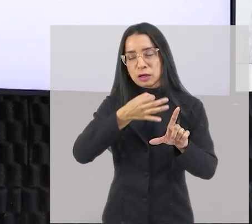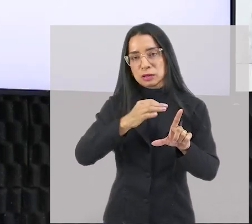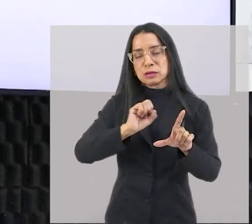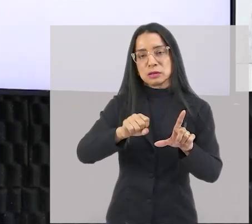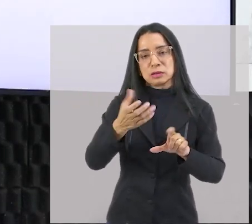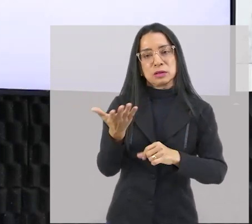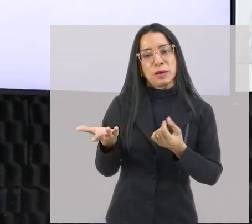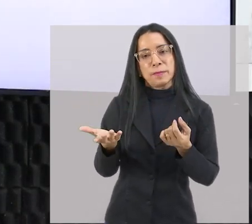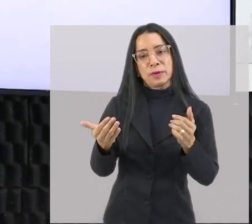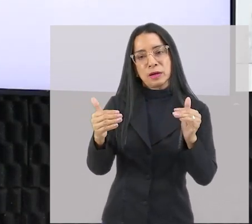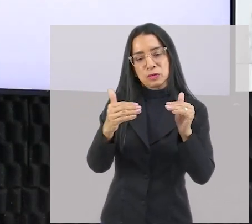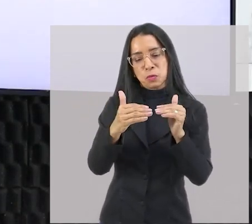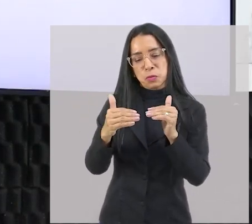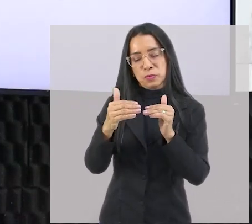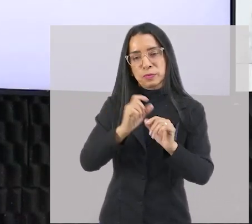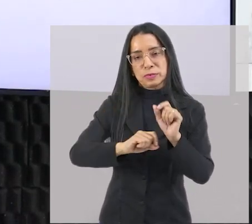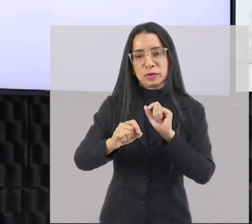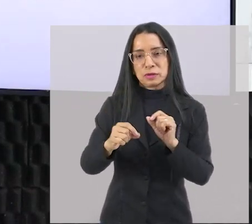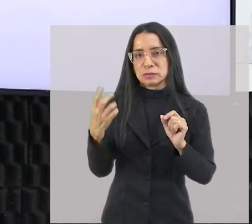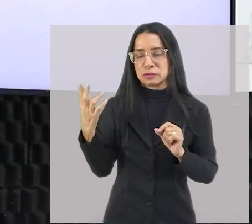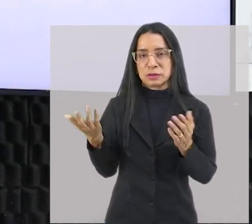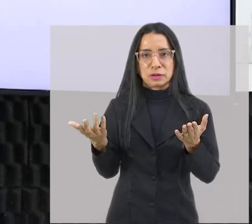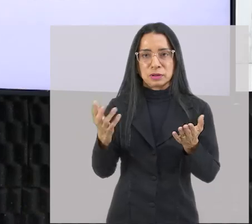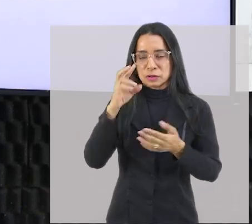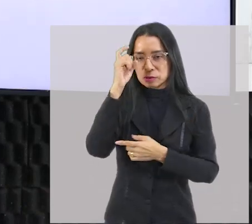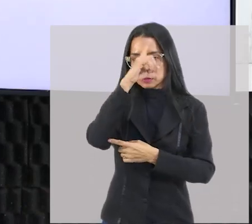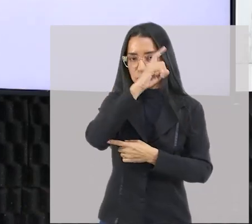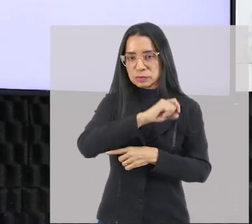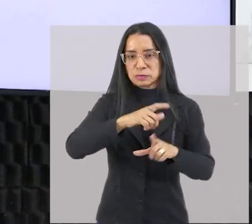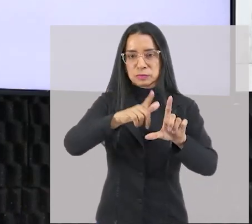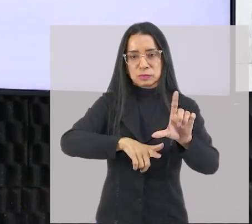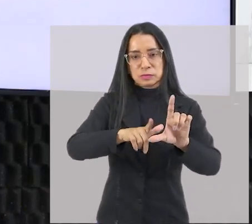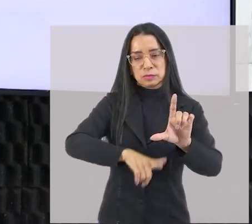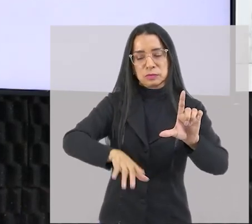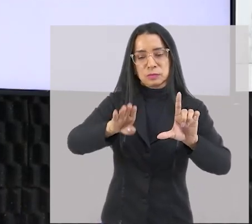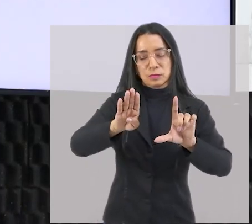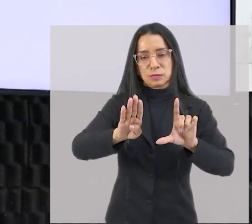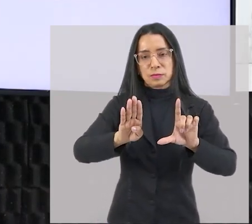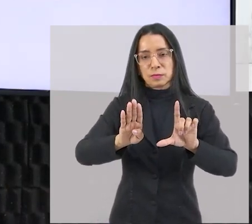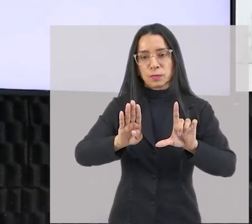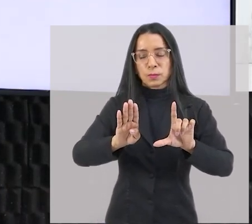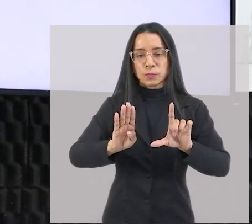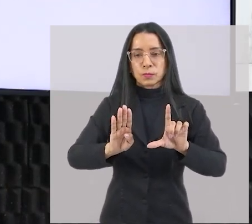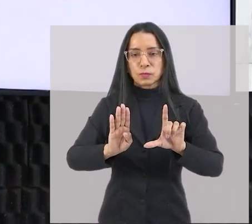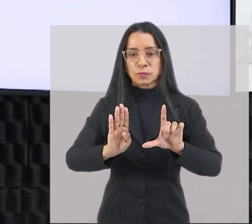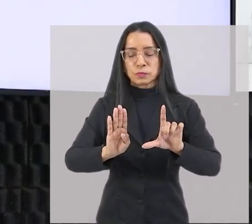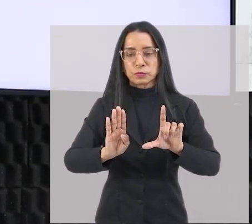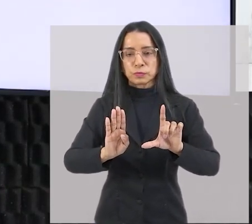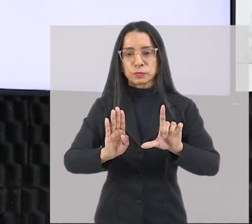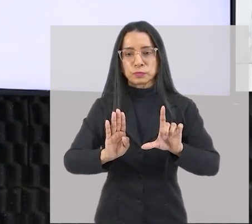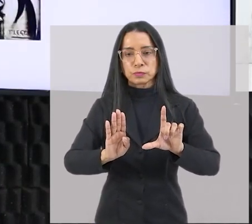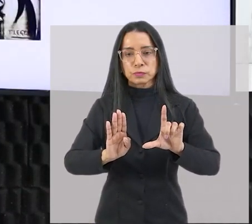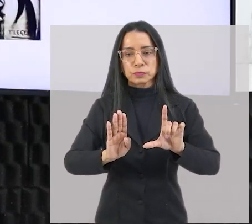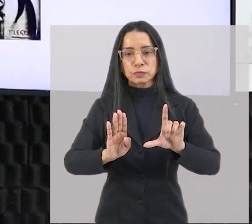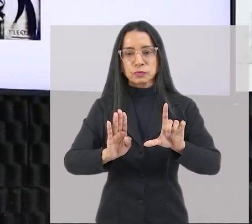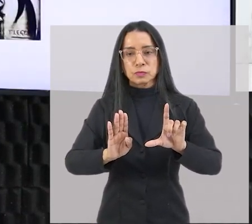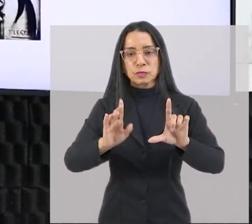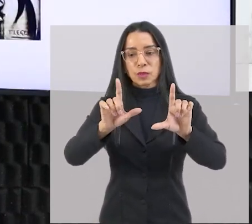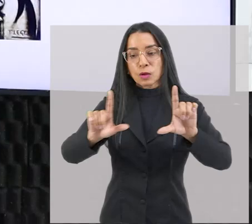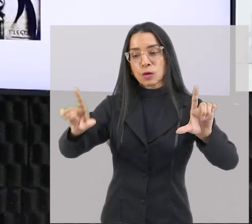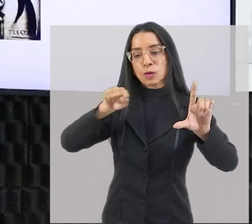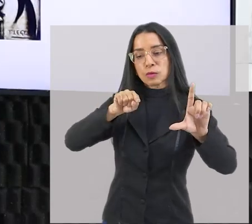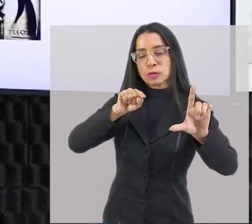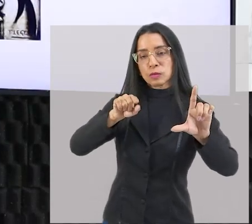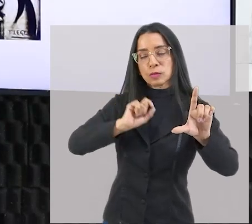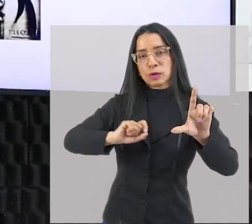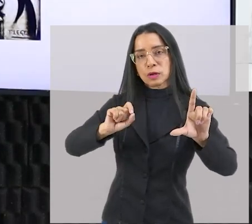mas uniformidade de tonalidade, meio difícil. Mecanização do homem expressa por formas tubulares. Então, quando ele coloca isso